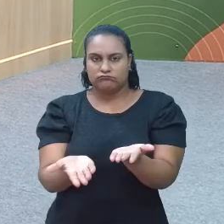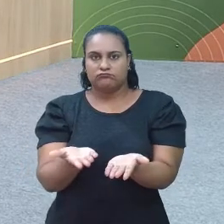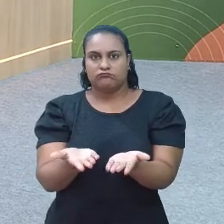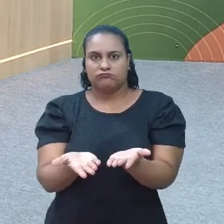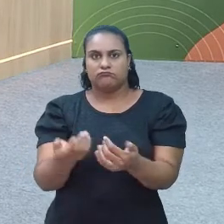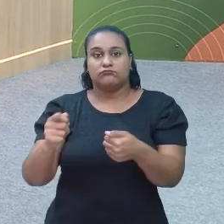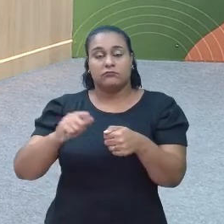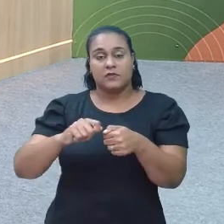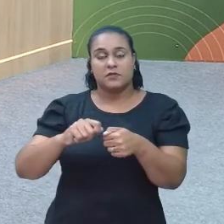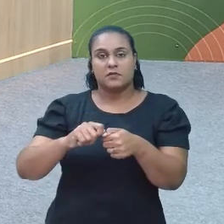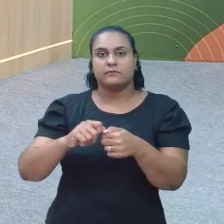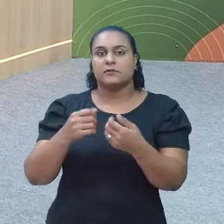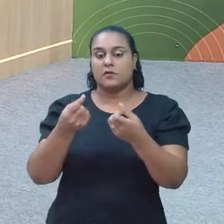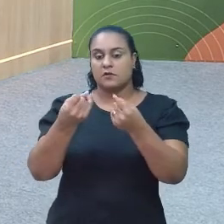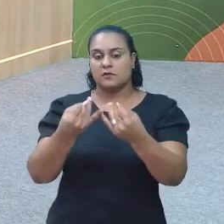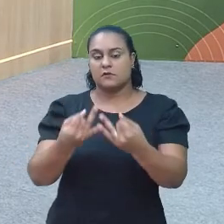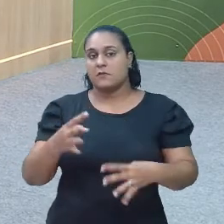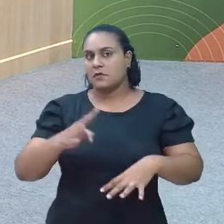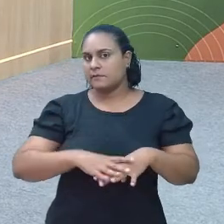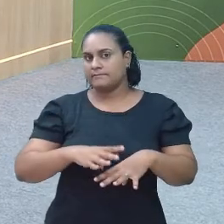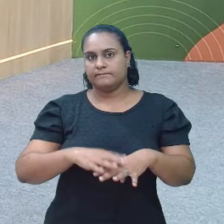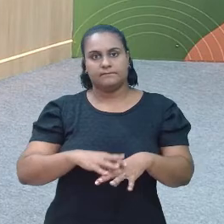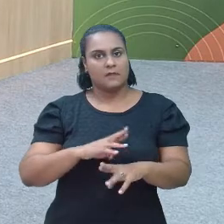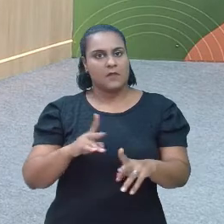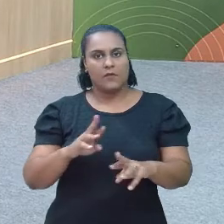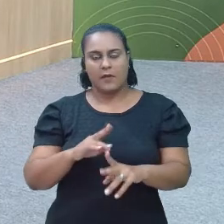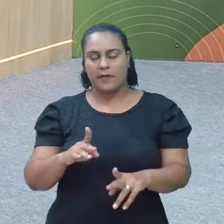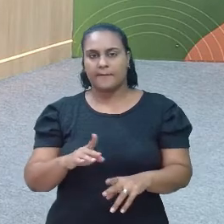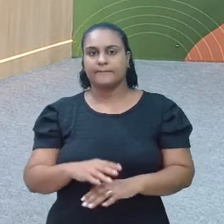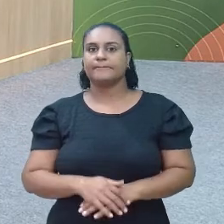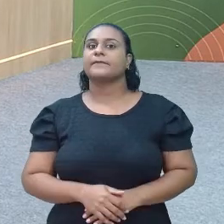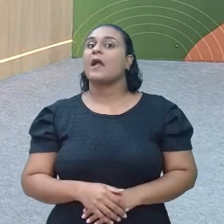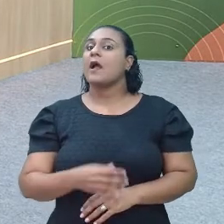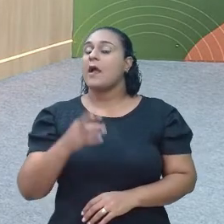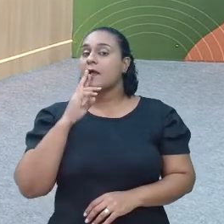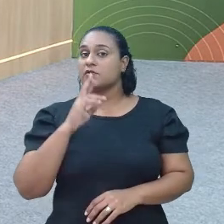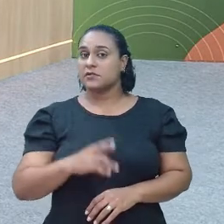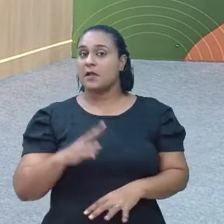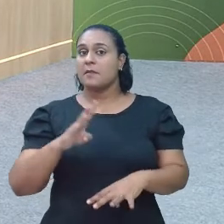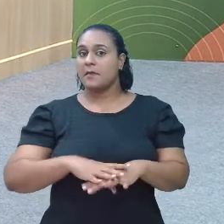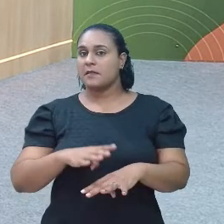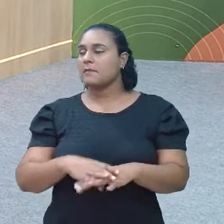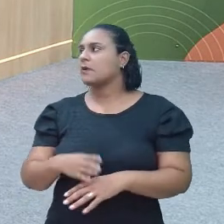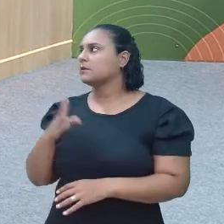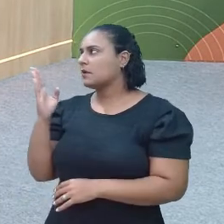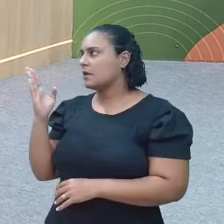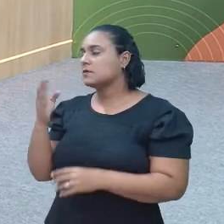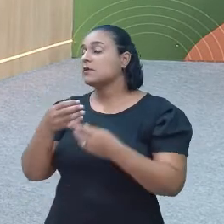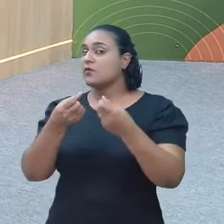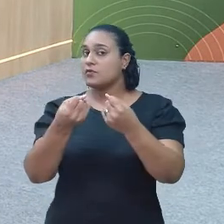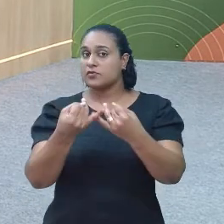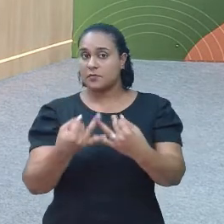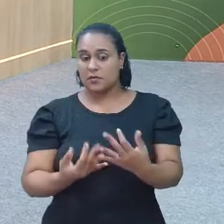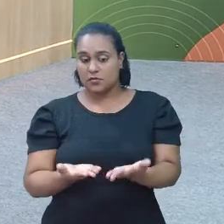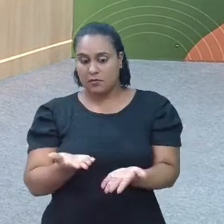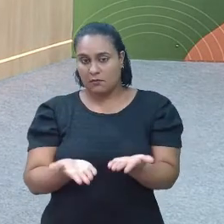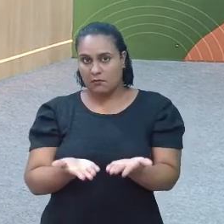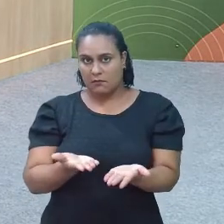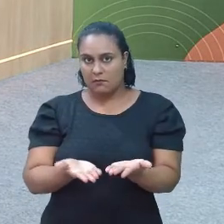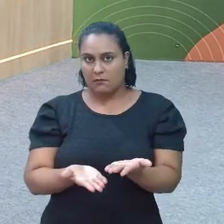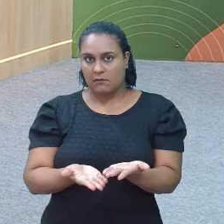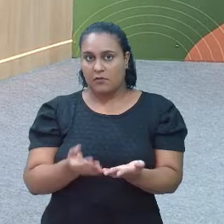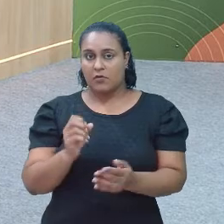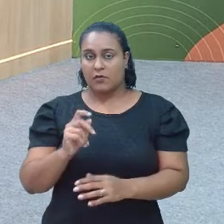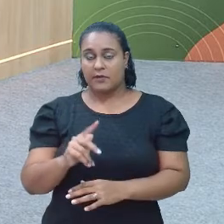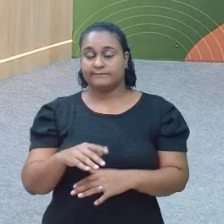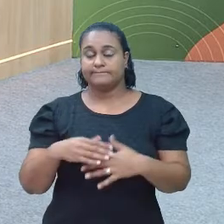A explicação matemática não é essa, o resultado matemático é que é esse. A explicação está lá no equilíbrio da balança. Então o que acontece